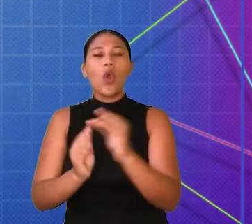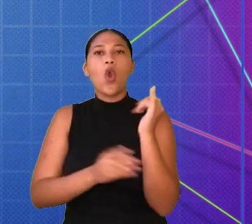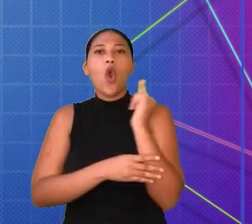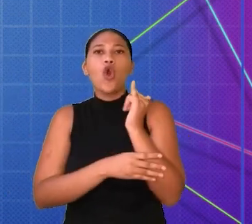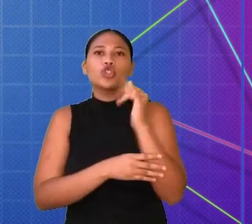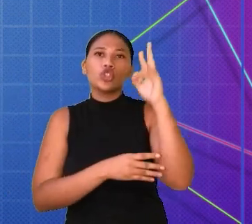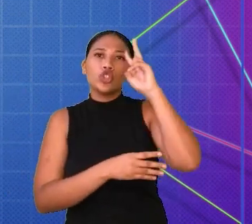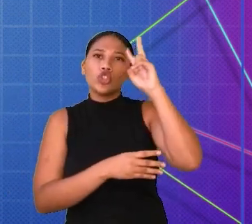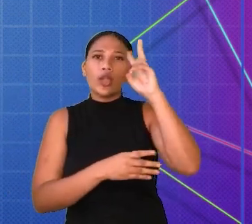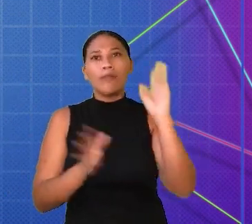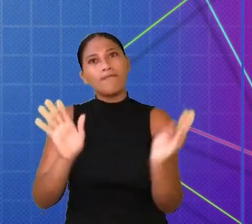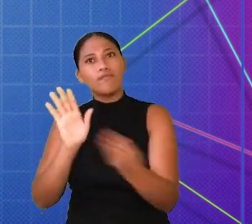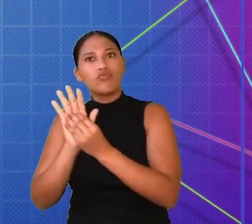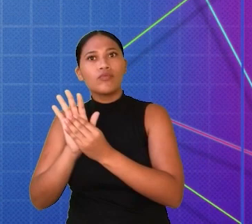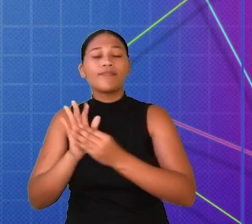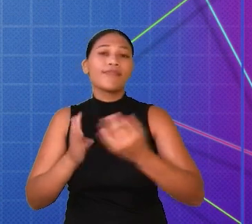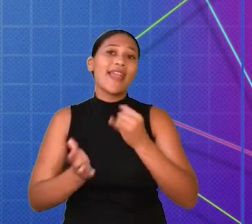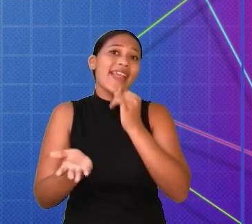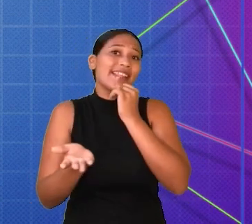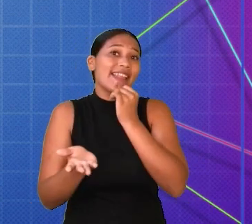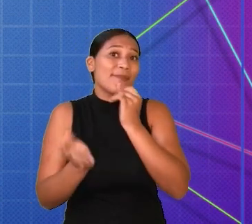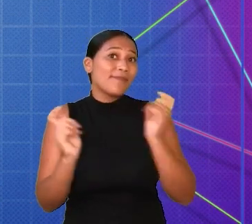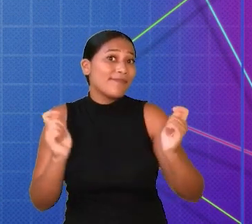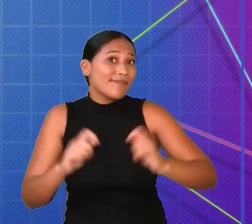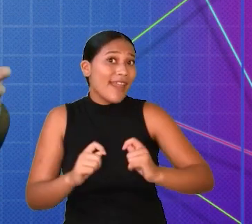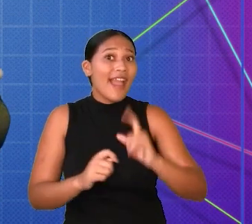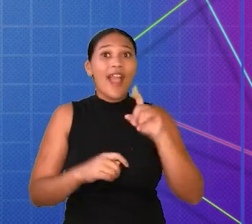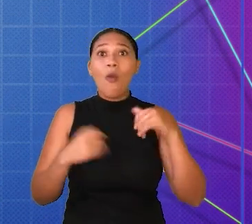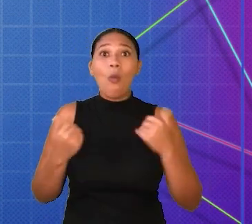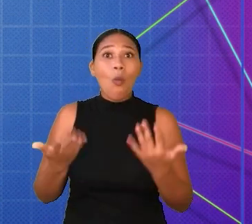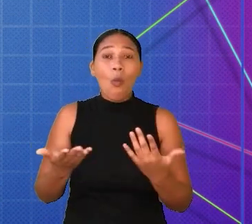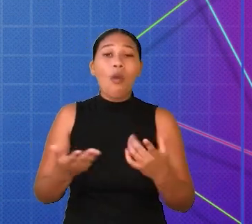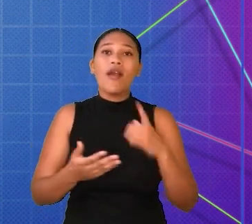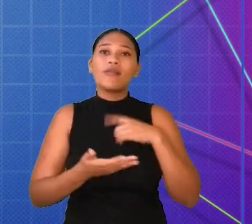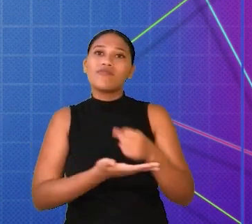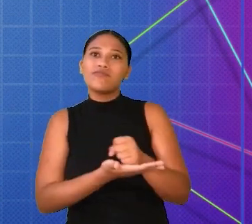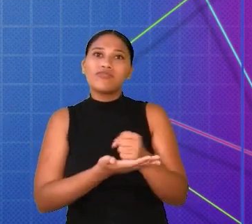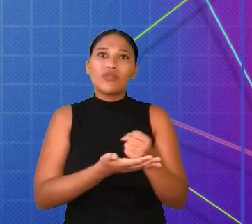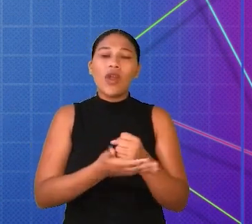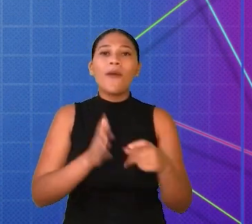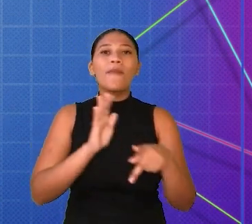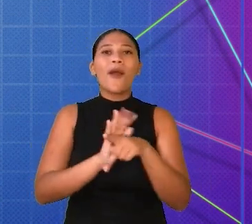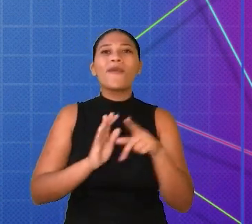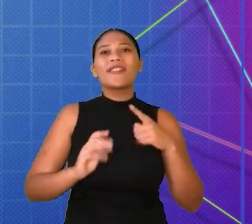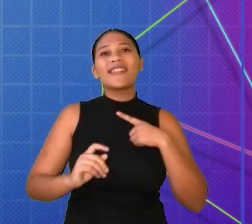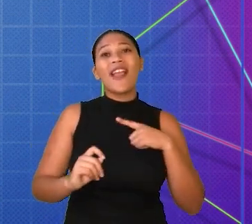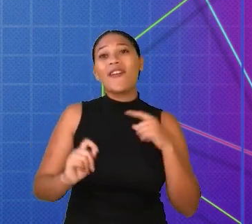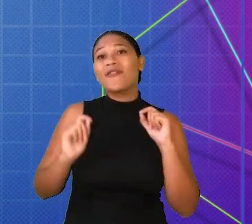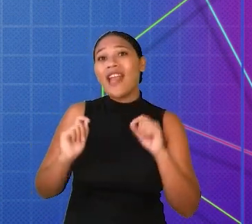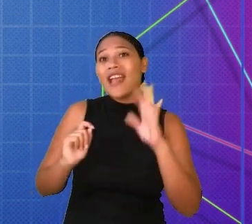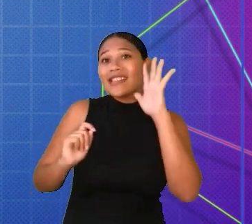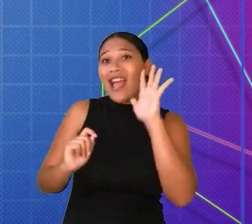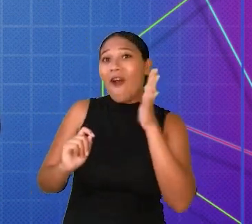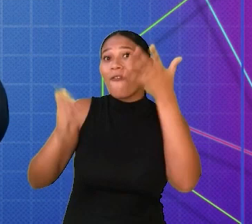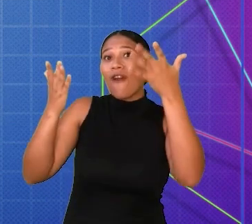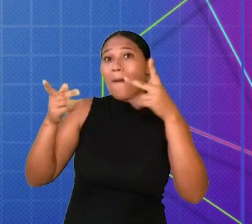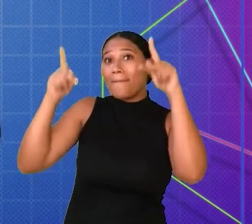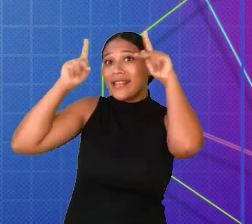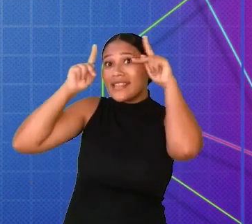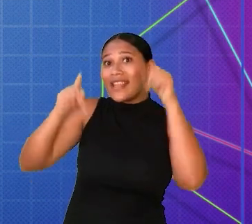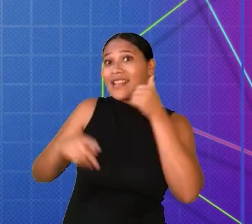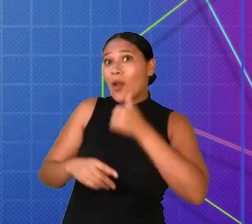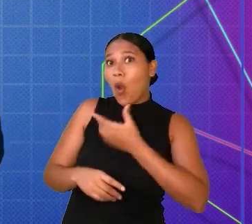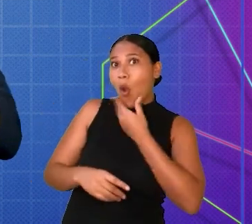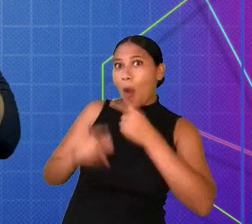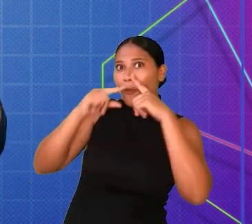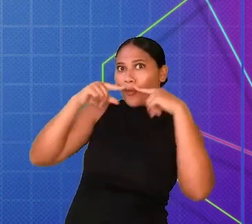forma resumida da gente explicar a nossa história no jogo. Um exemplo que eu posso trazer aqui para vocês é a do jogo de um encanador que tem aventuras no